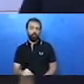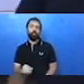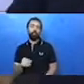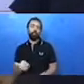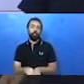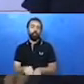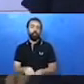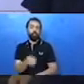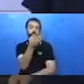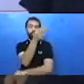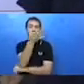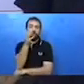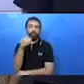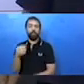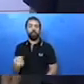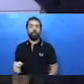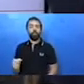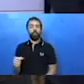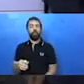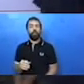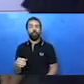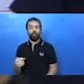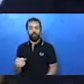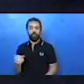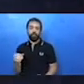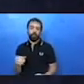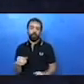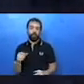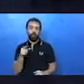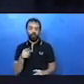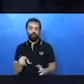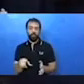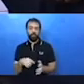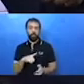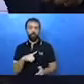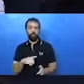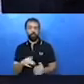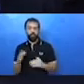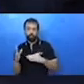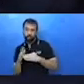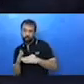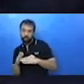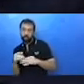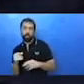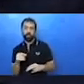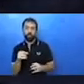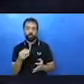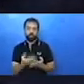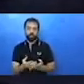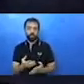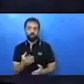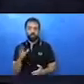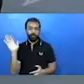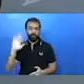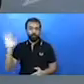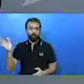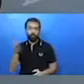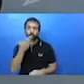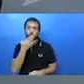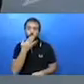aula. Dúvidas, correções, manda para os professores. Beijo no coração de todos,